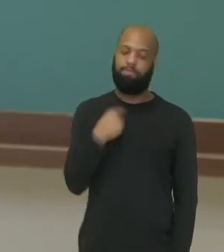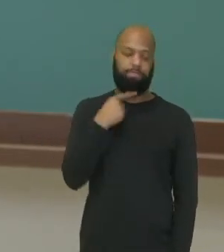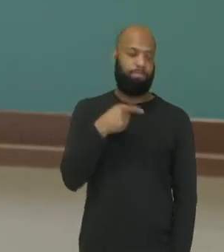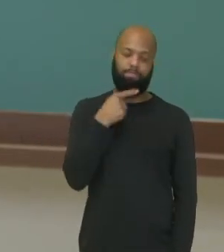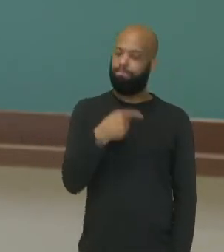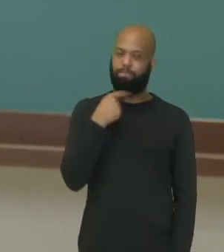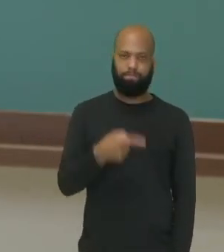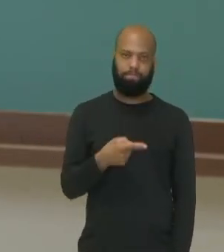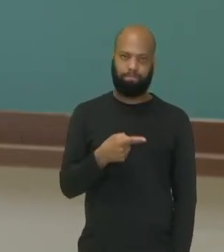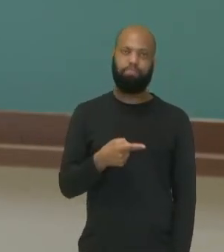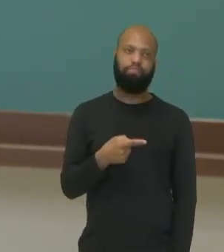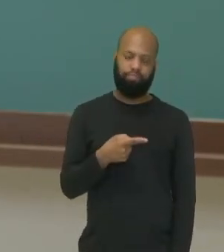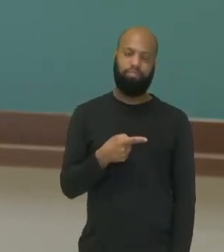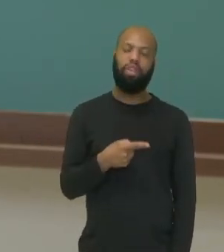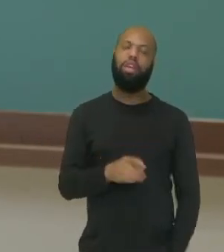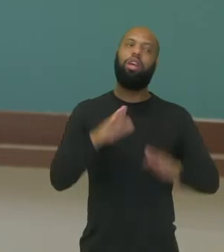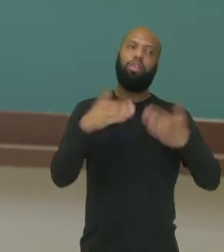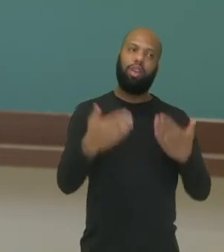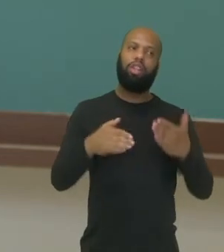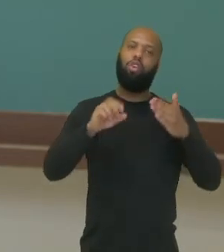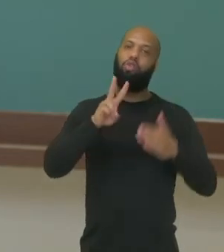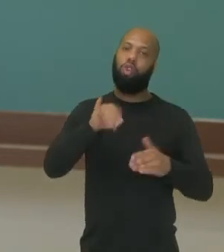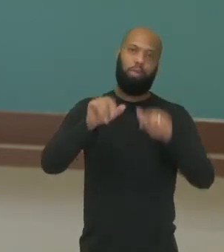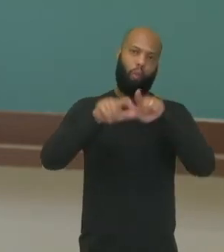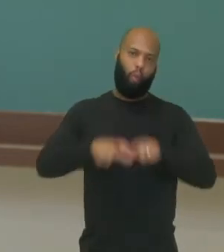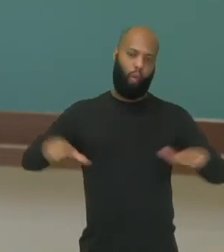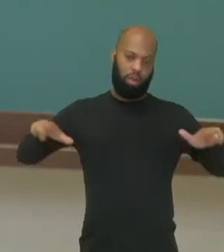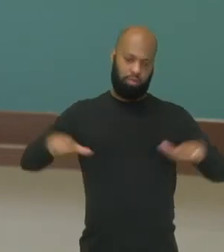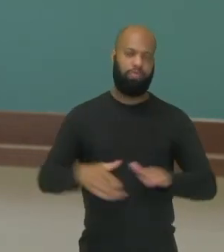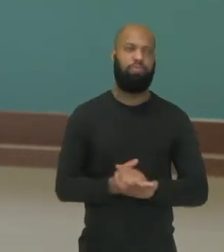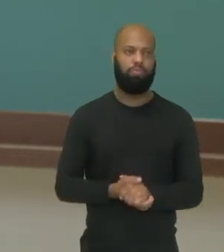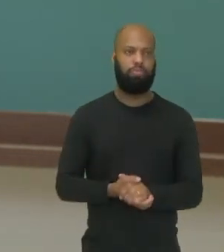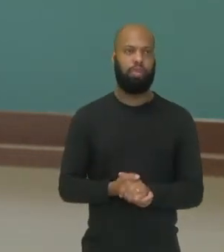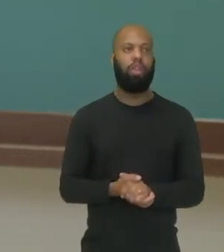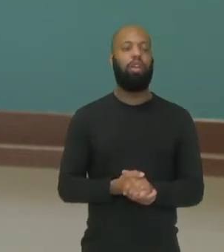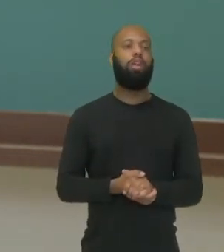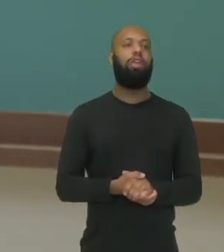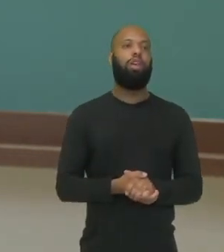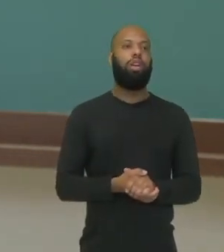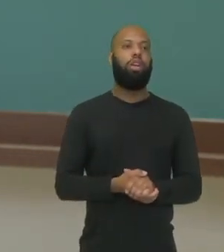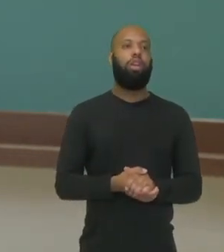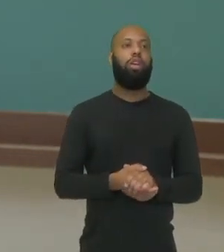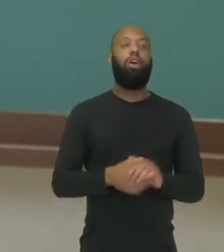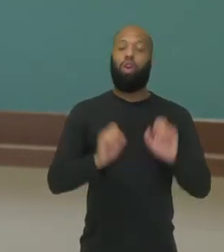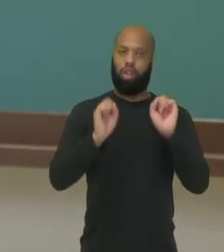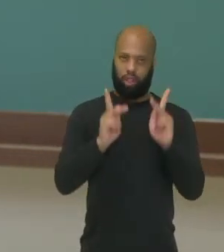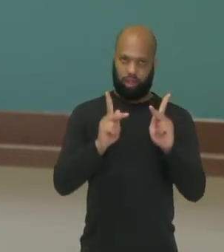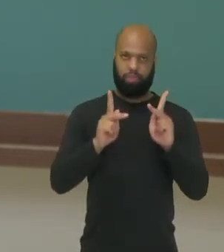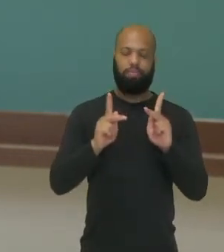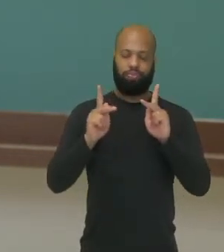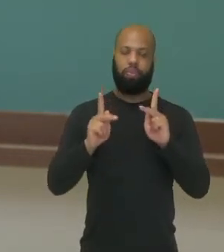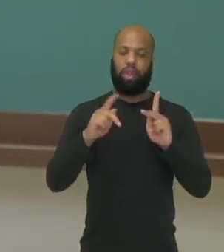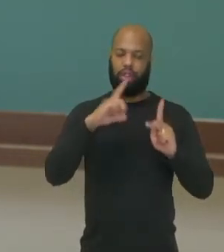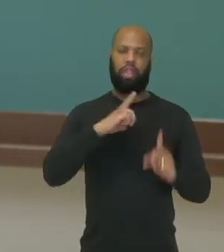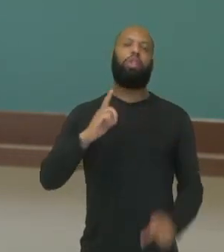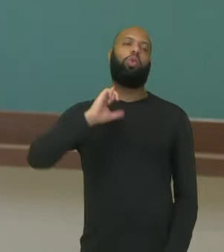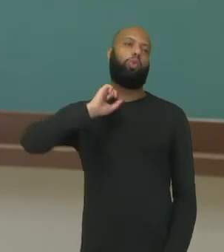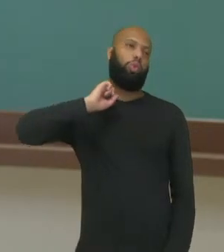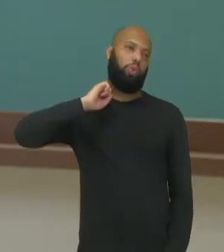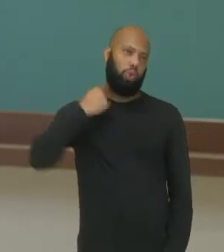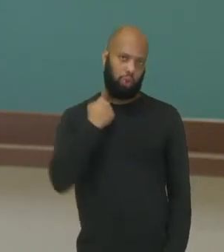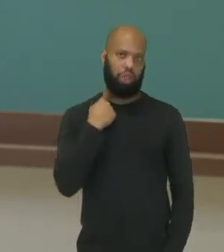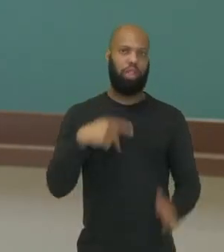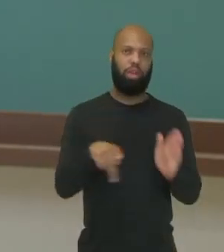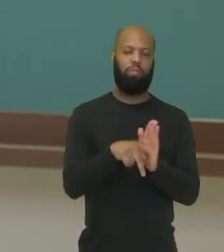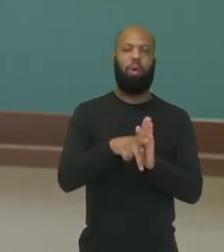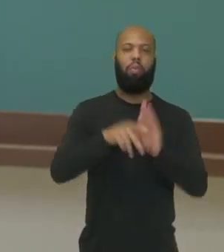conseguir sobreviver neste lugar. Muito bem, mas além dessa poluição aí